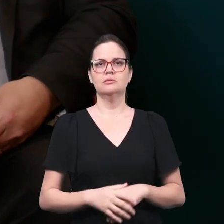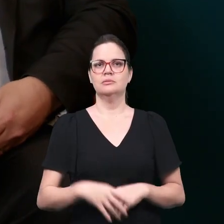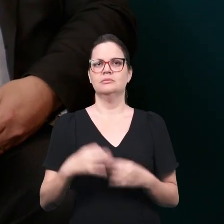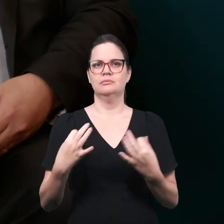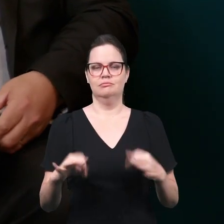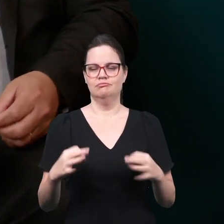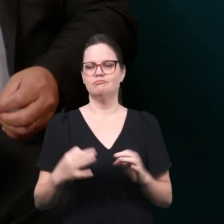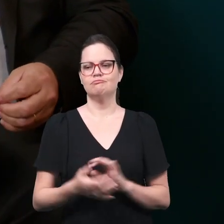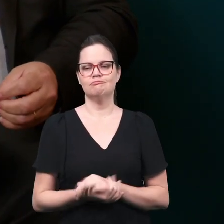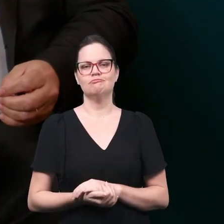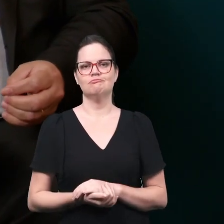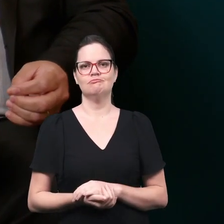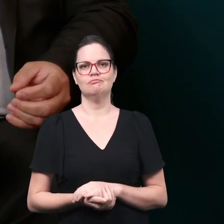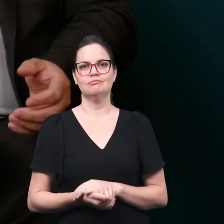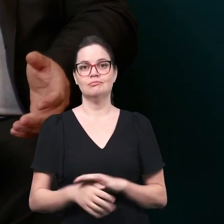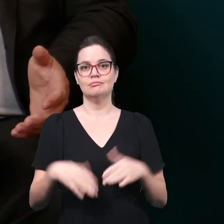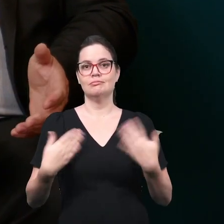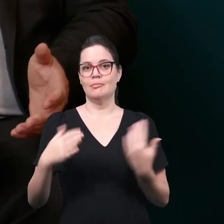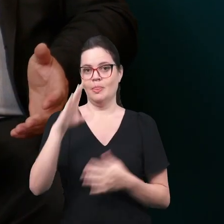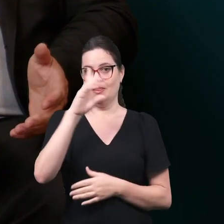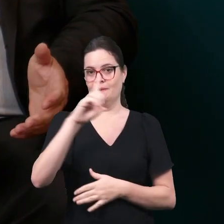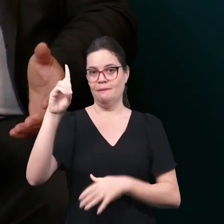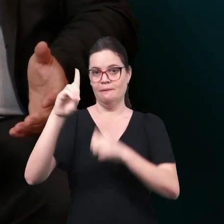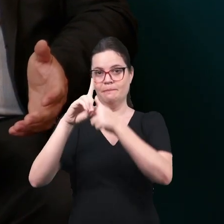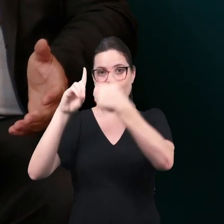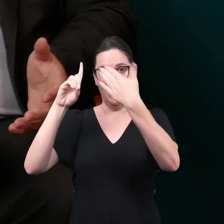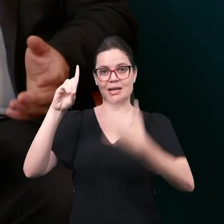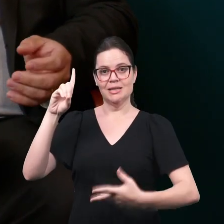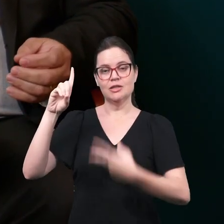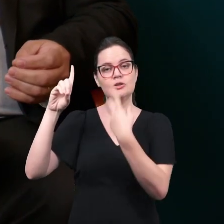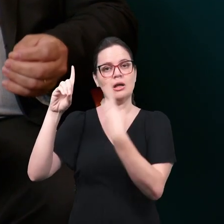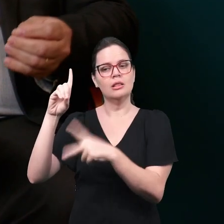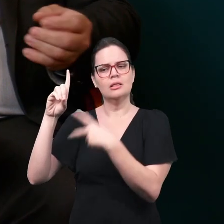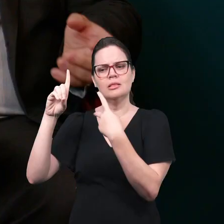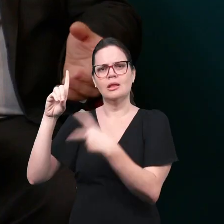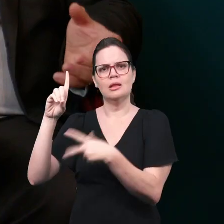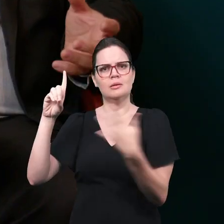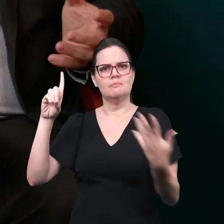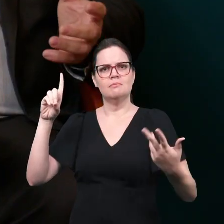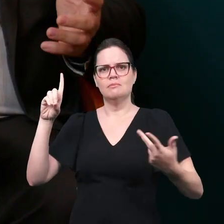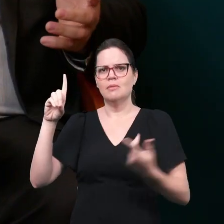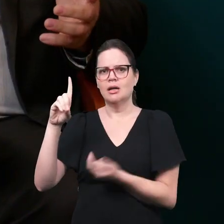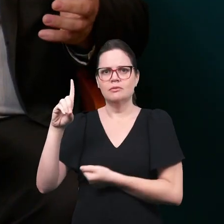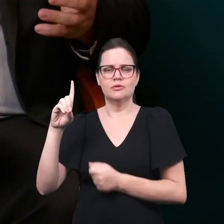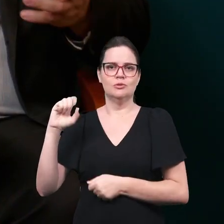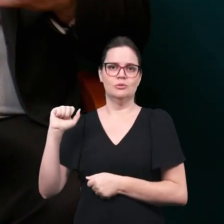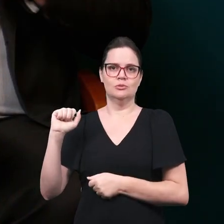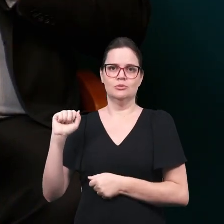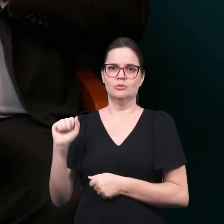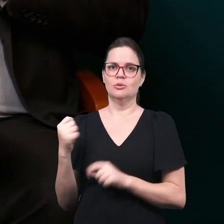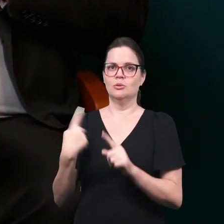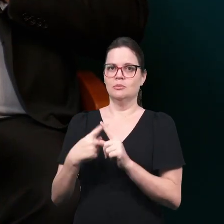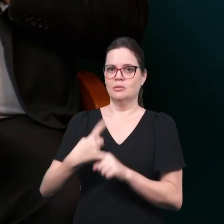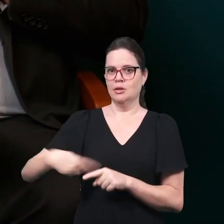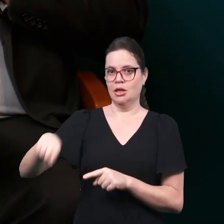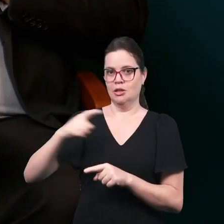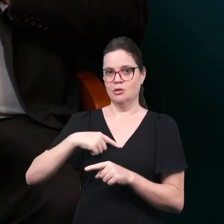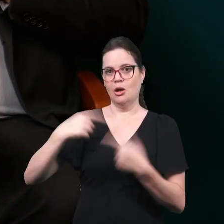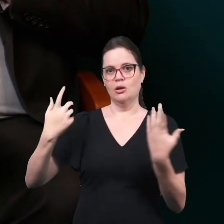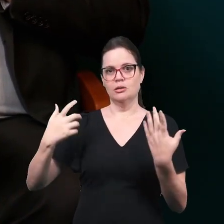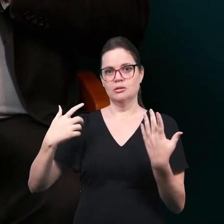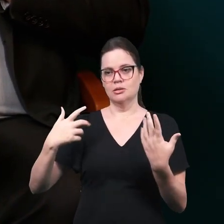Márcio. Os atributos de Deus é algo extraordinário ao ponto de vista do